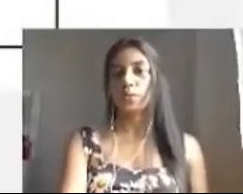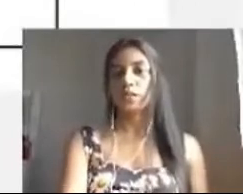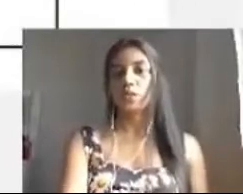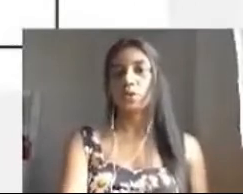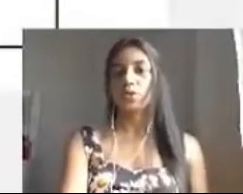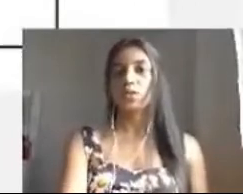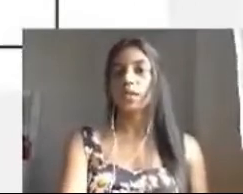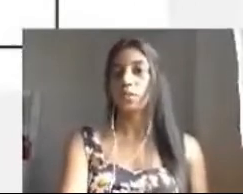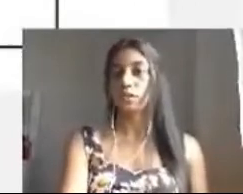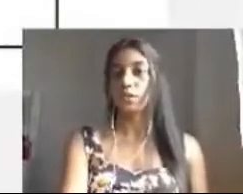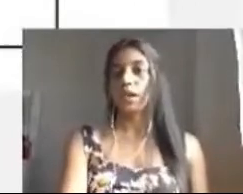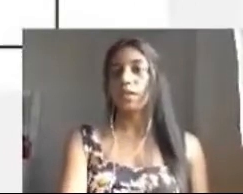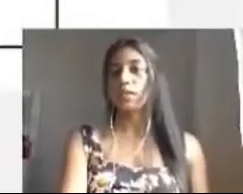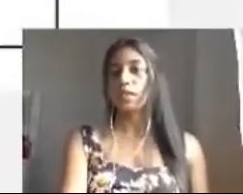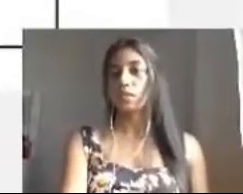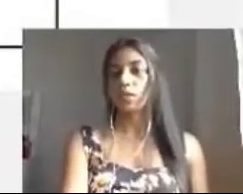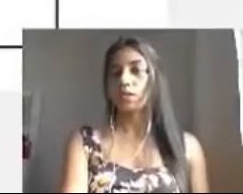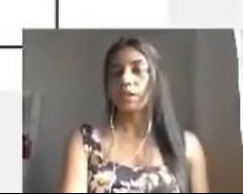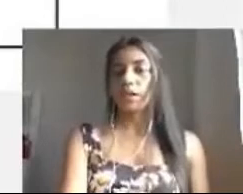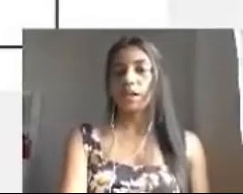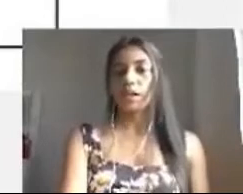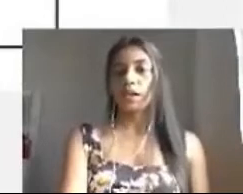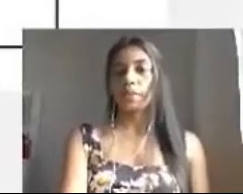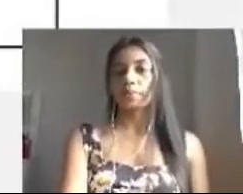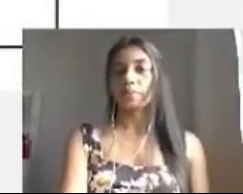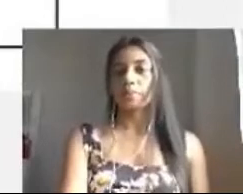nesse ponto de operação aqui, os polos estão nessa posição. Temos essa resposta